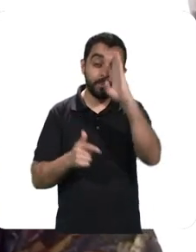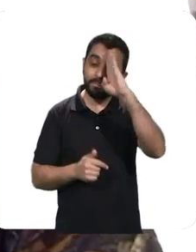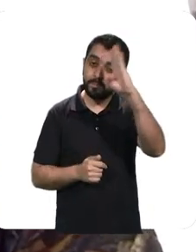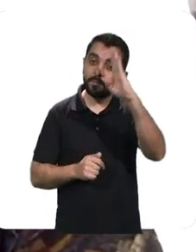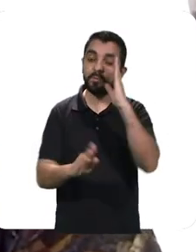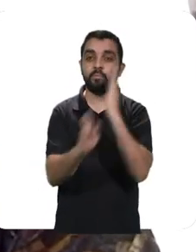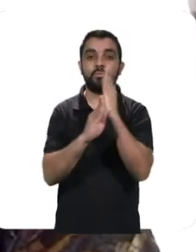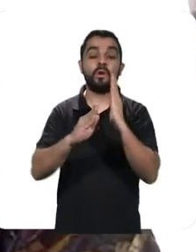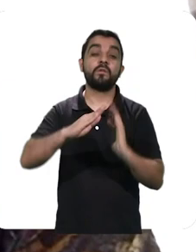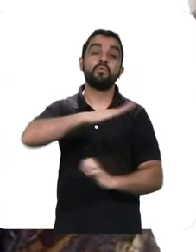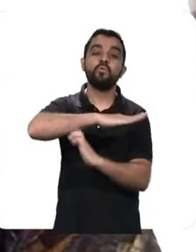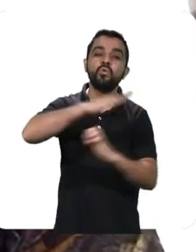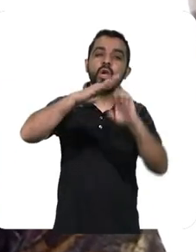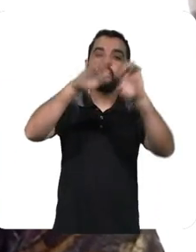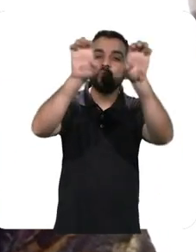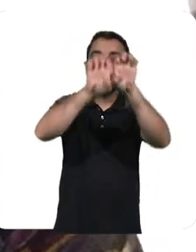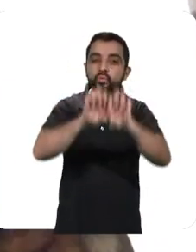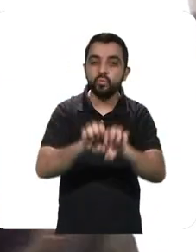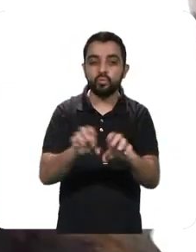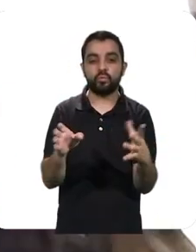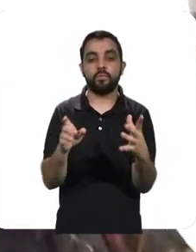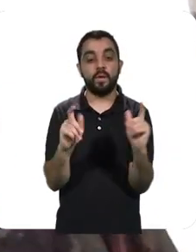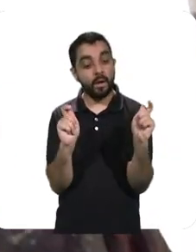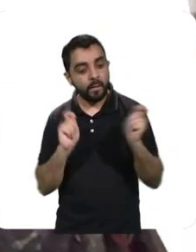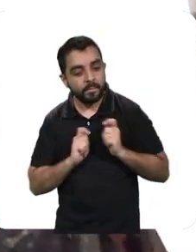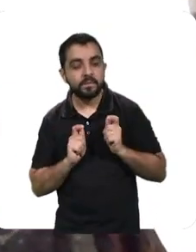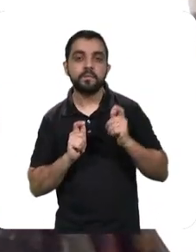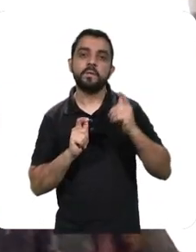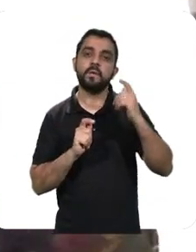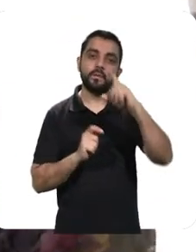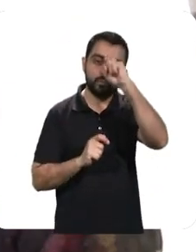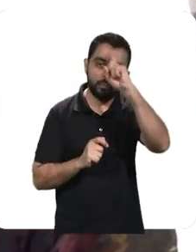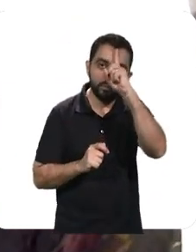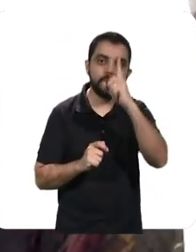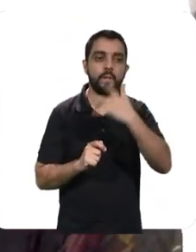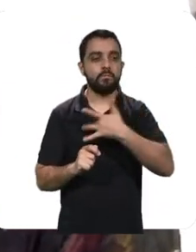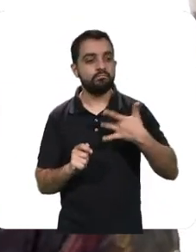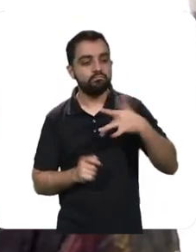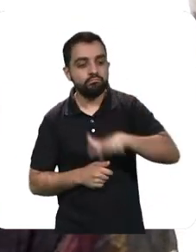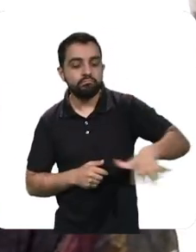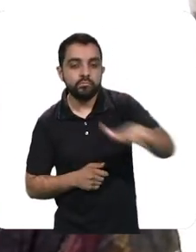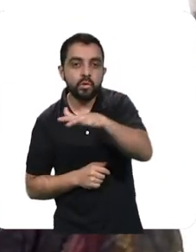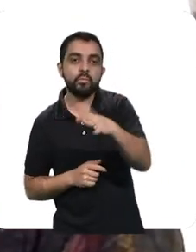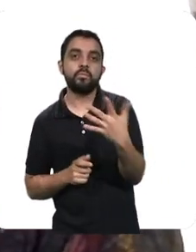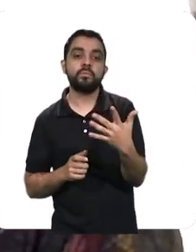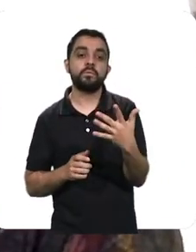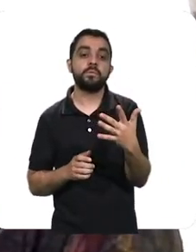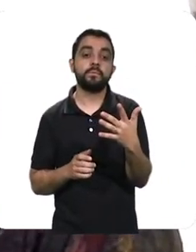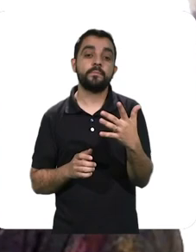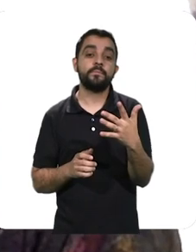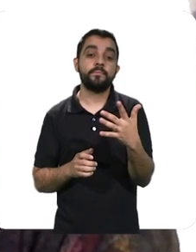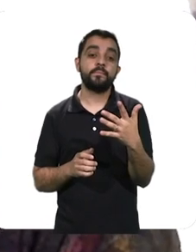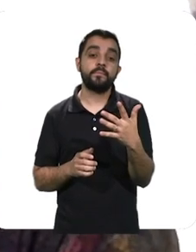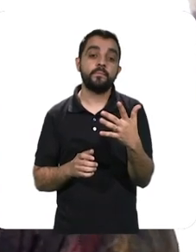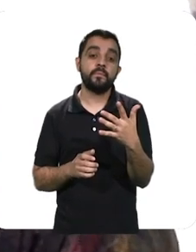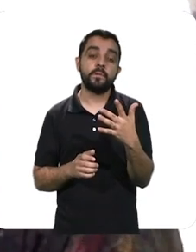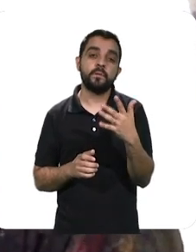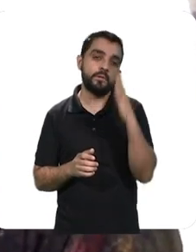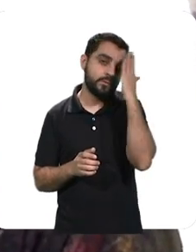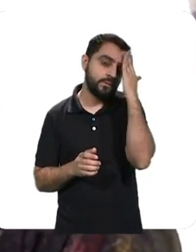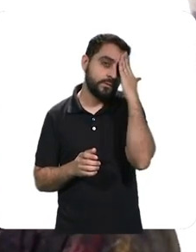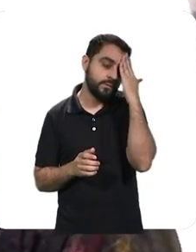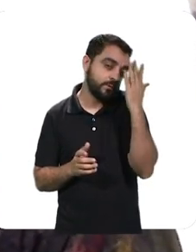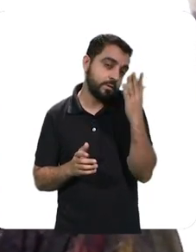né? Então, dentro da nossa capacidade instalada, a gente está tendo até